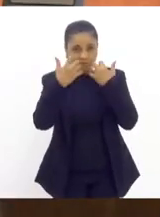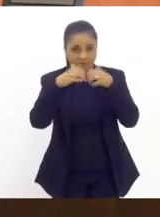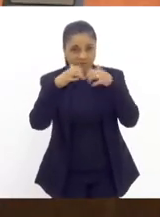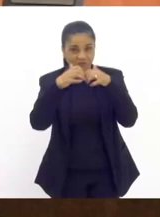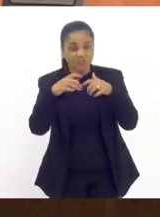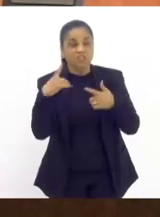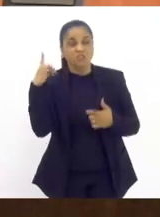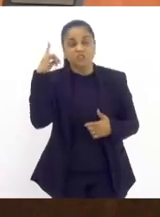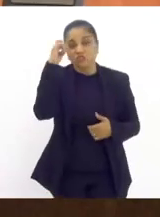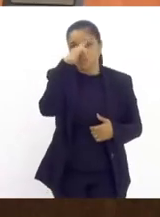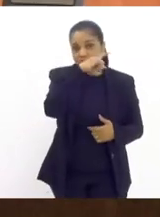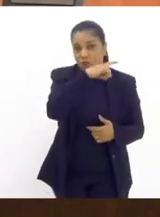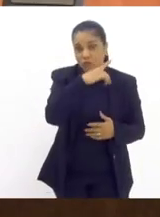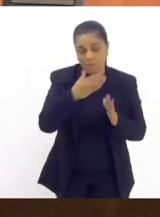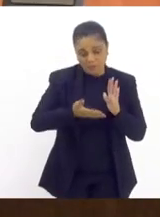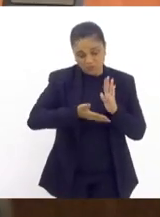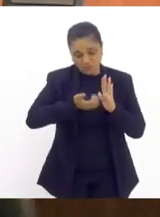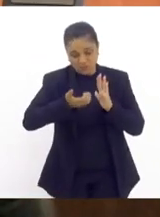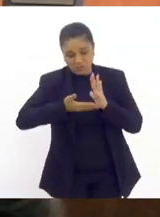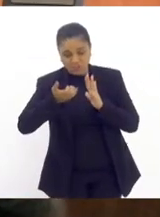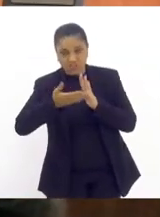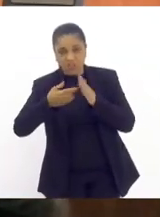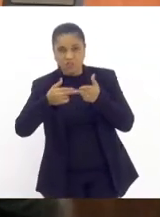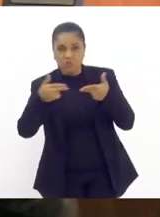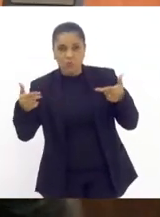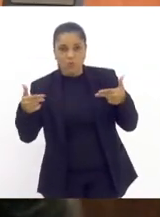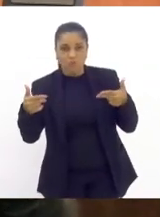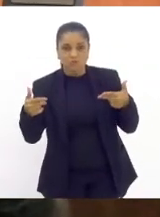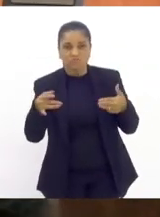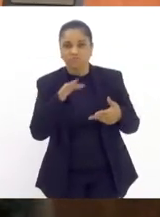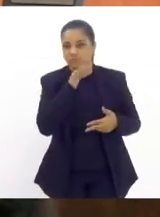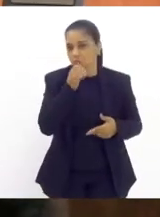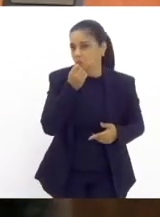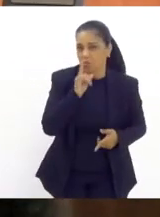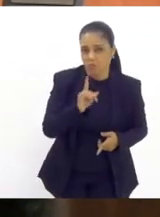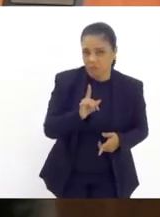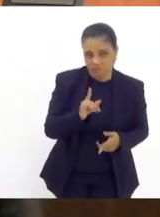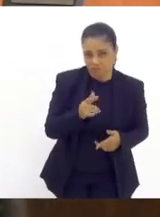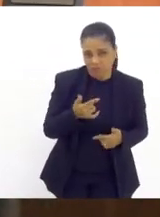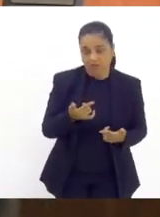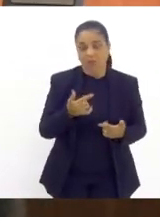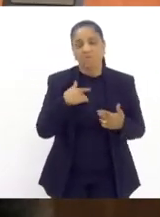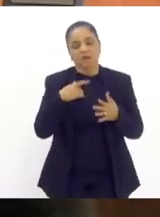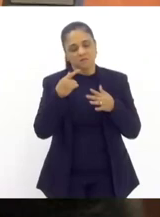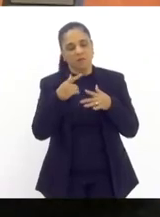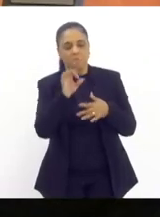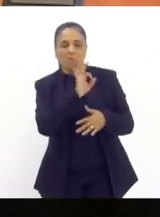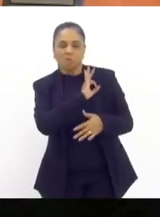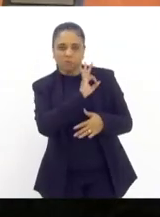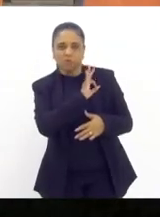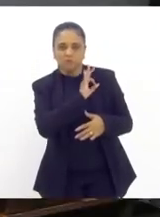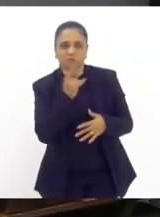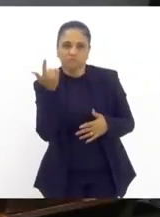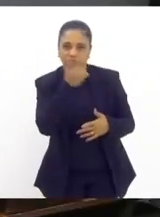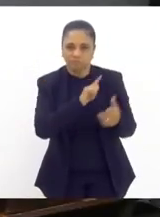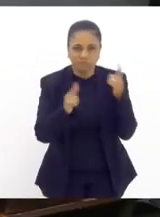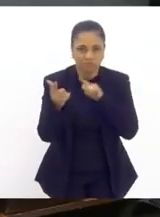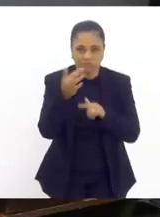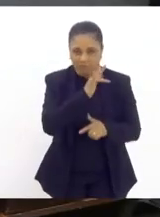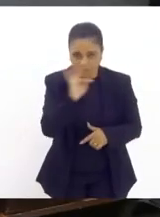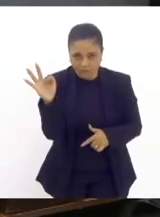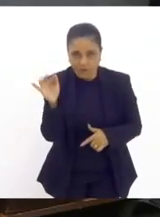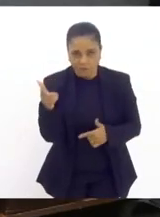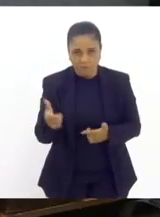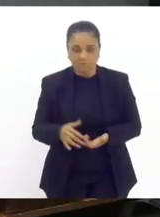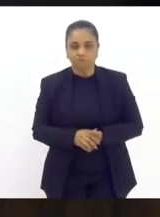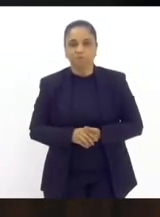de tirar tanta coisa ruim de um telefone mas que em breve a polícia federal fará esse trabalho muito obrigado Presidente